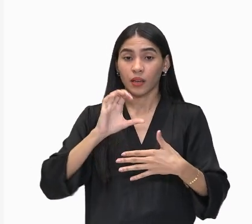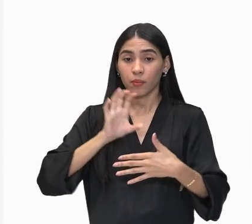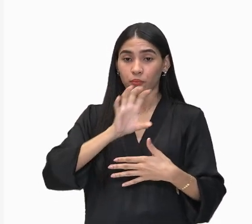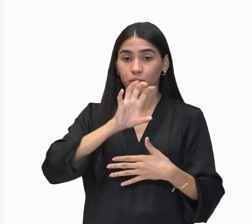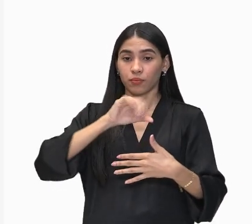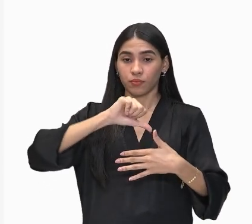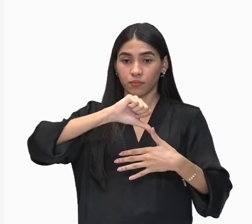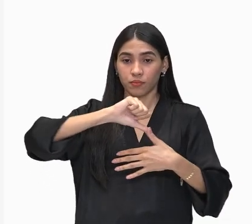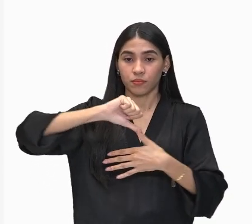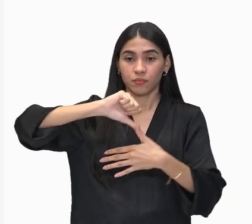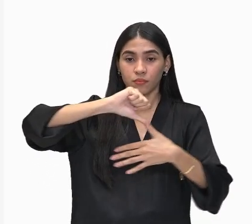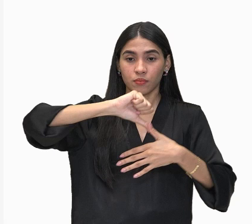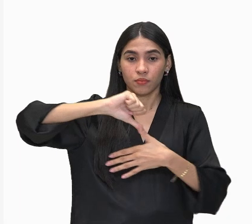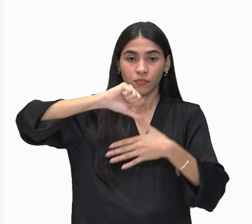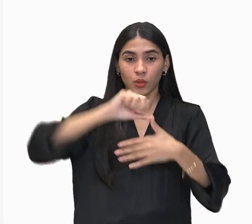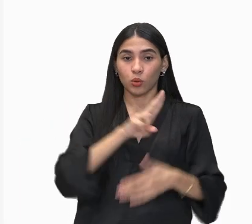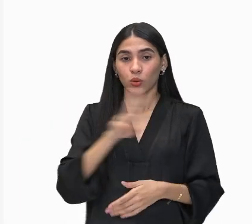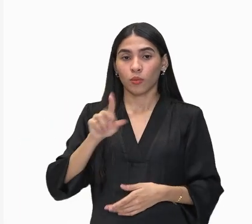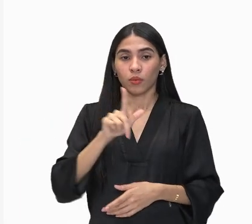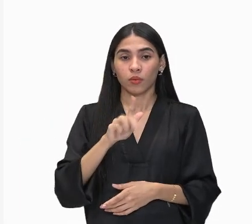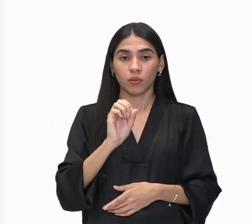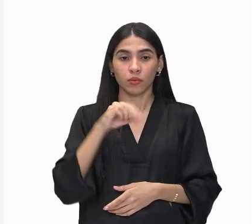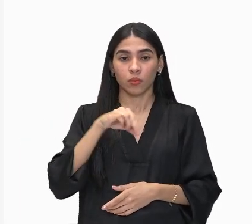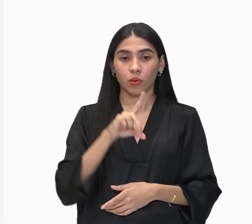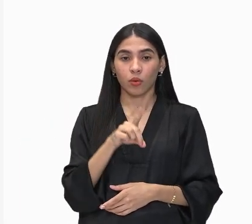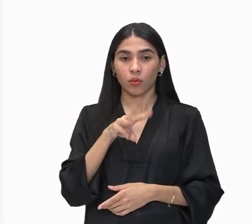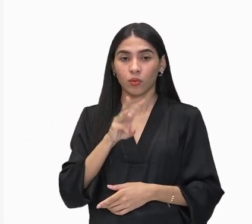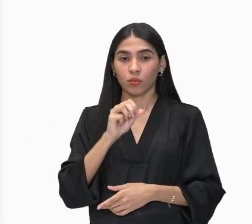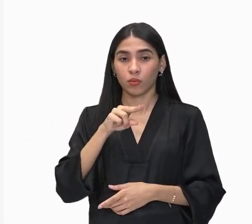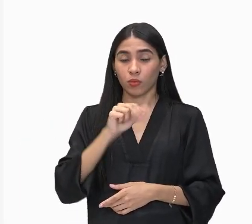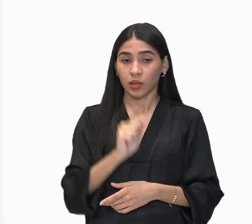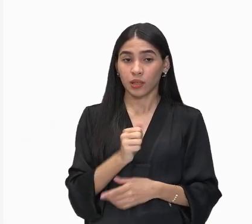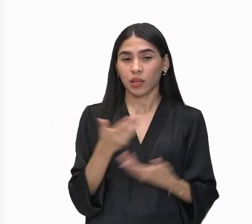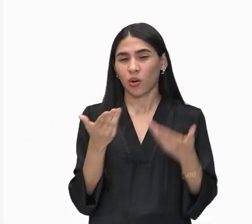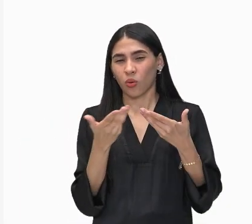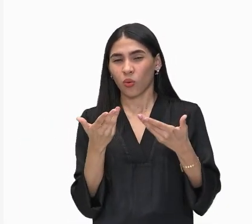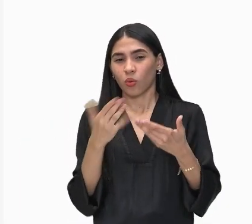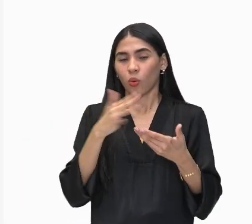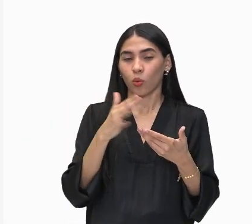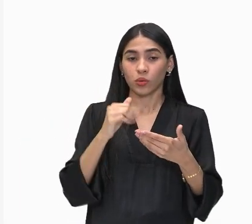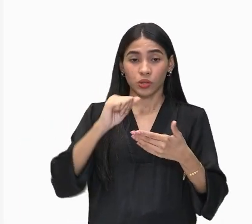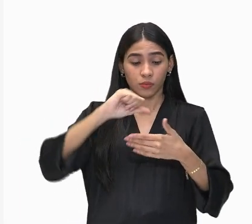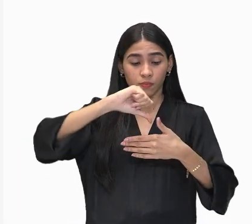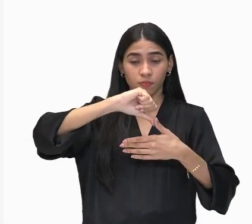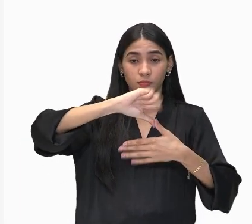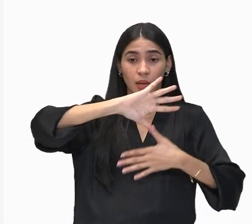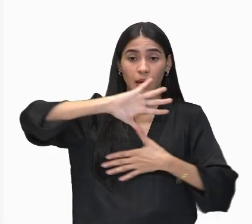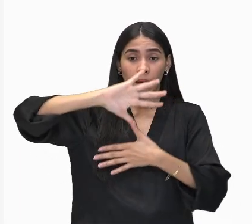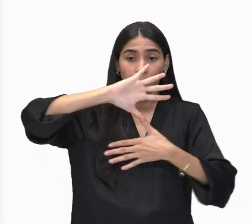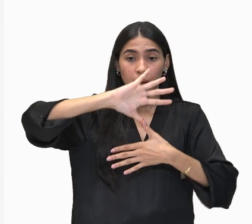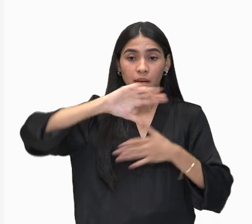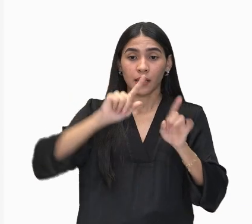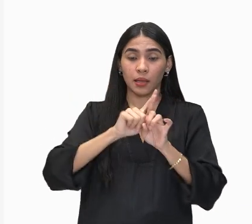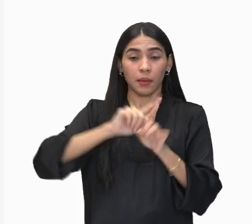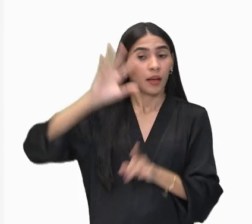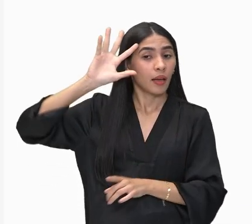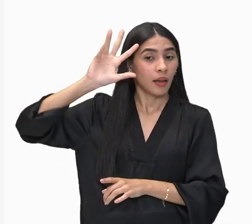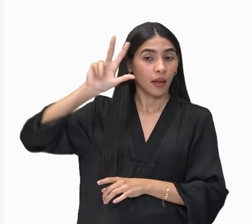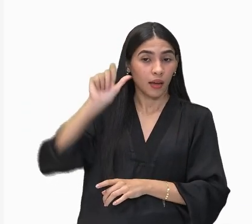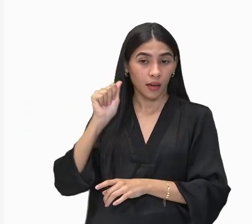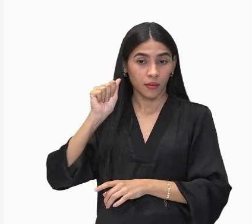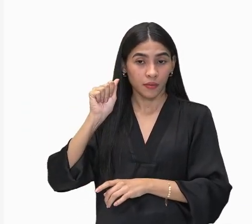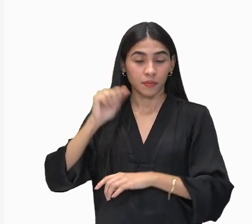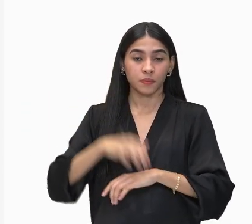grande continente chamado Gondwana, o que hoje equivale aí às Américas e à África do Sul.